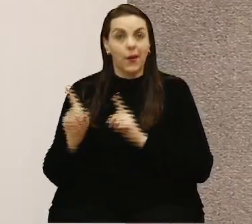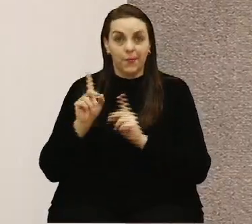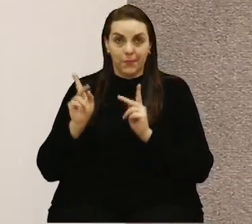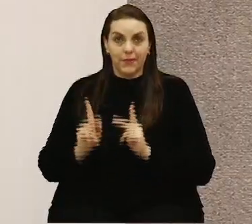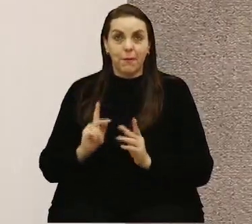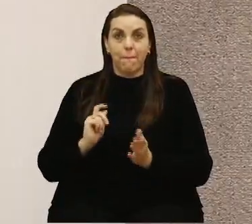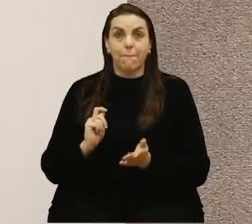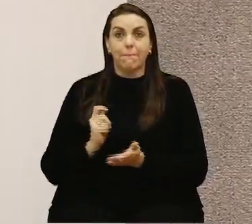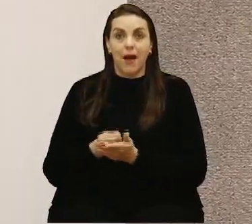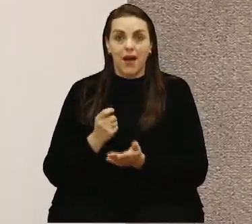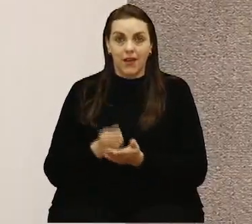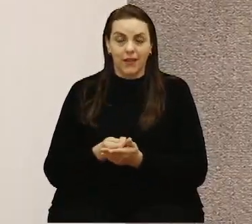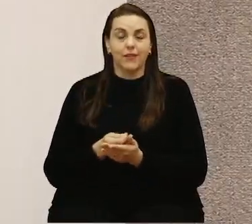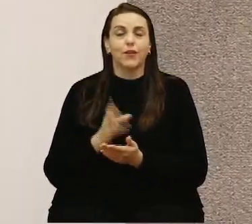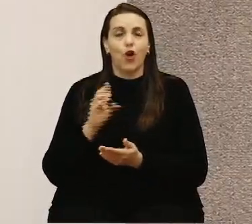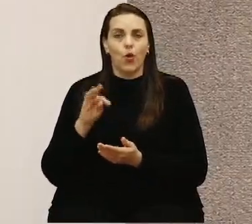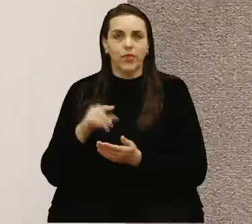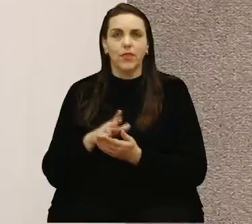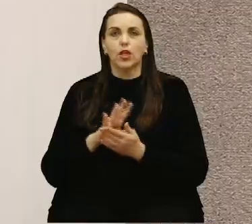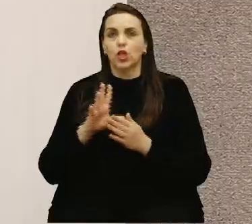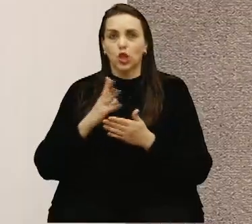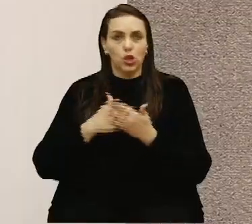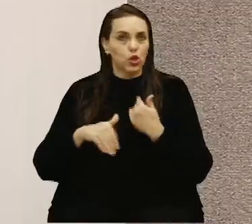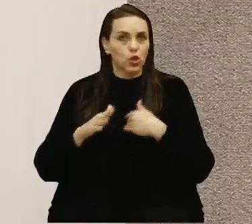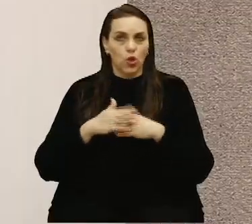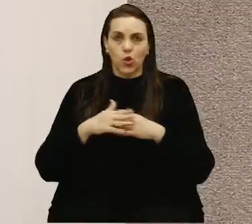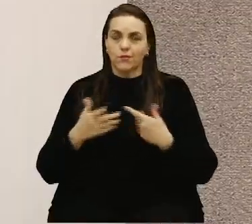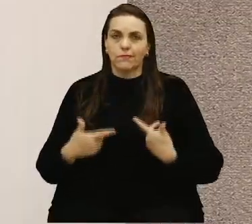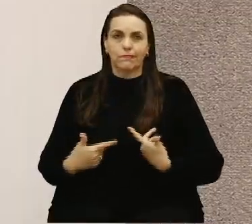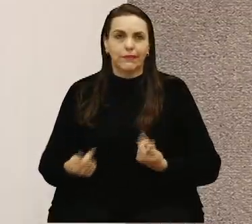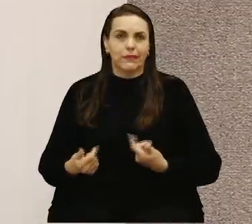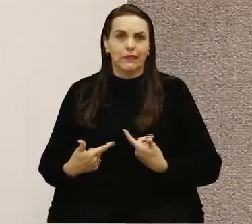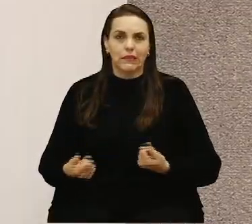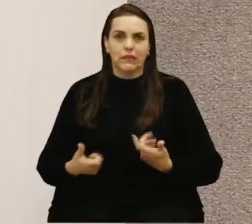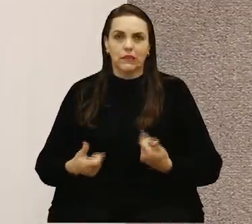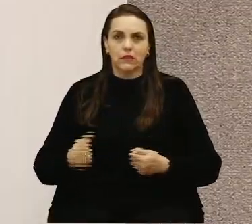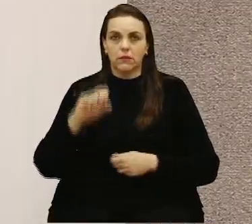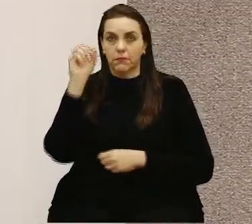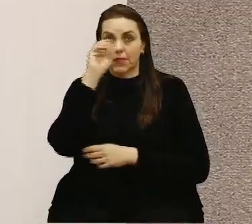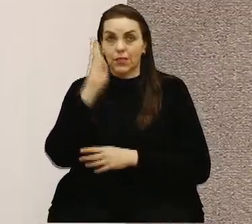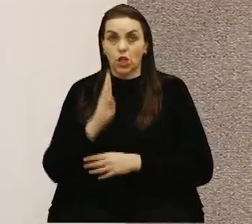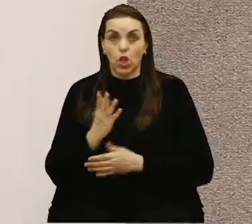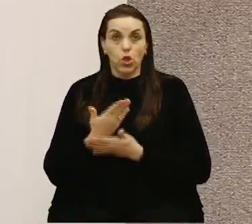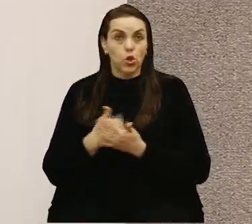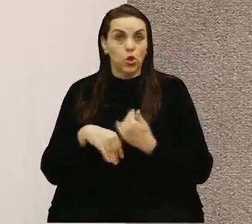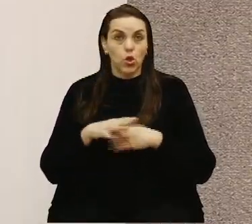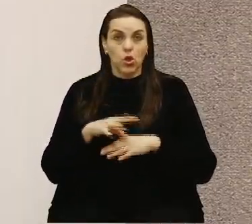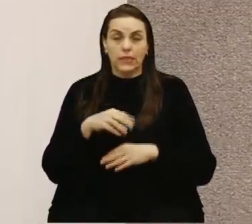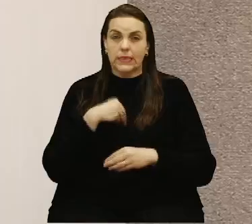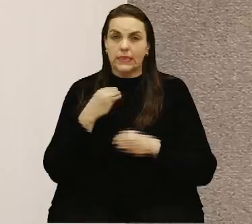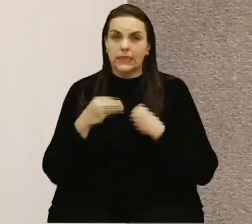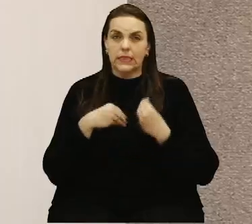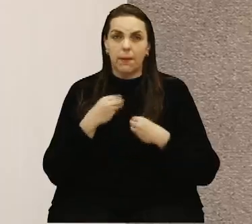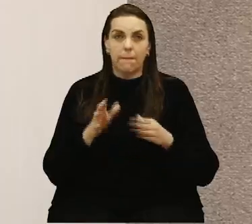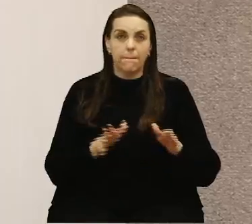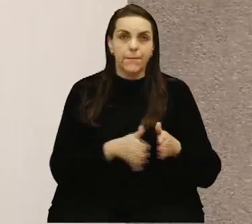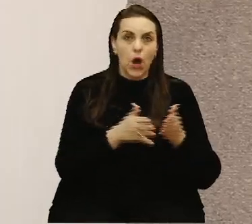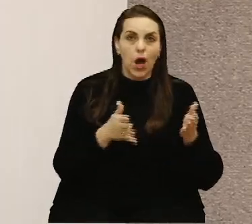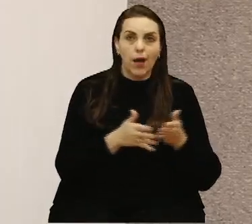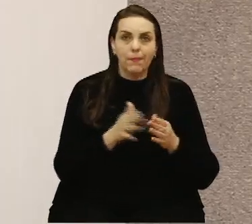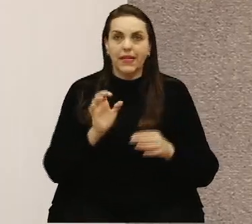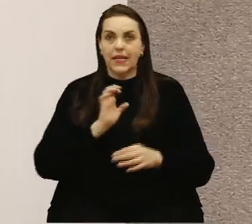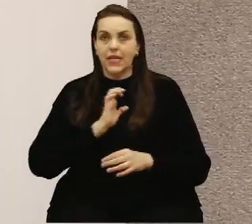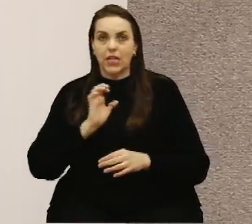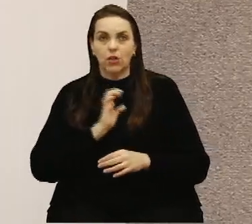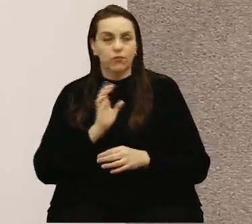está pagando, de fato, no bolso de todos os brasileiros. A todo mundo aqui está sentindo. Não se trata de o mais pobre ou o mais rico. Chegou para